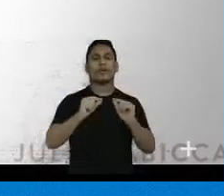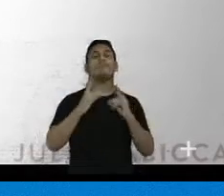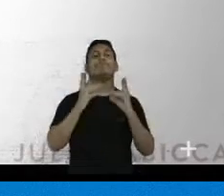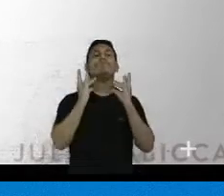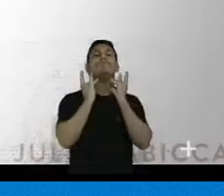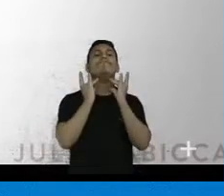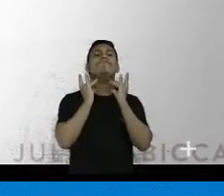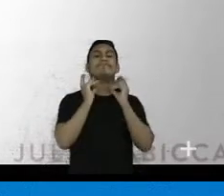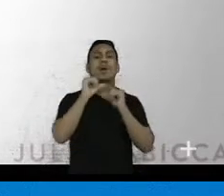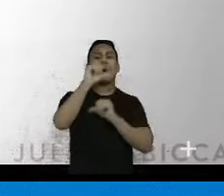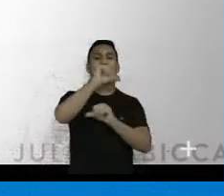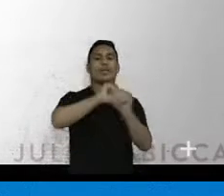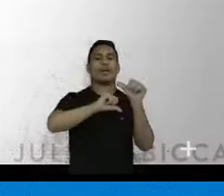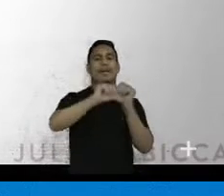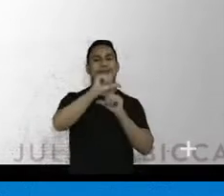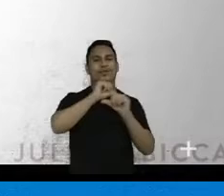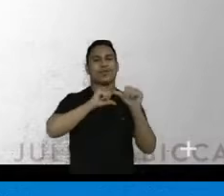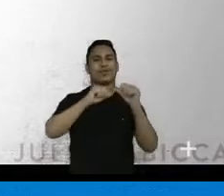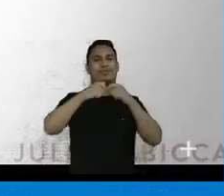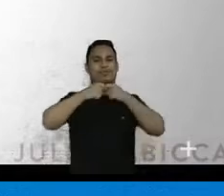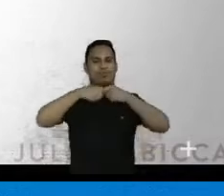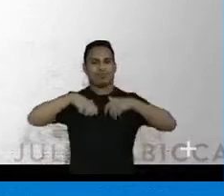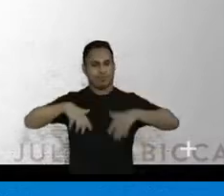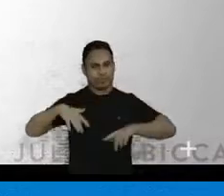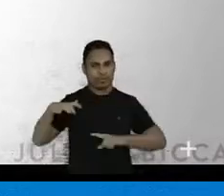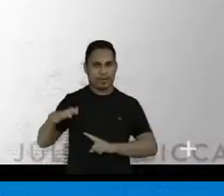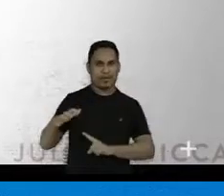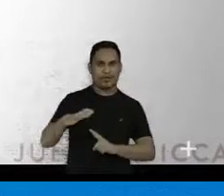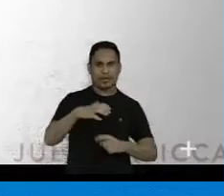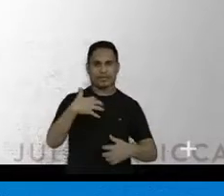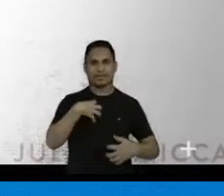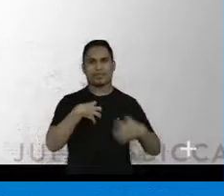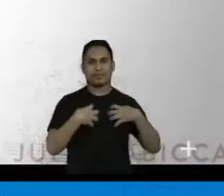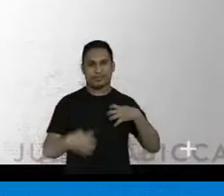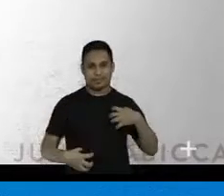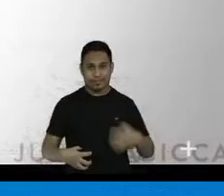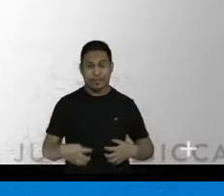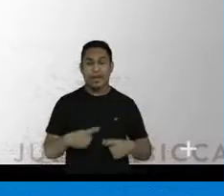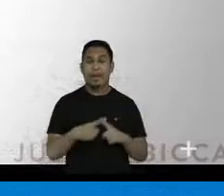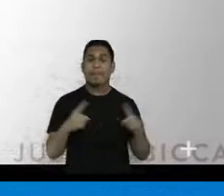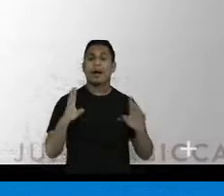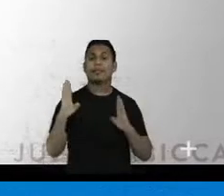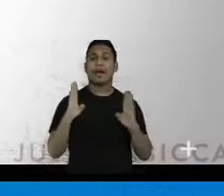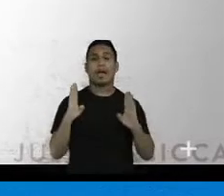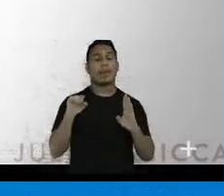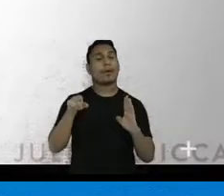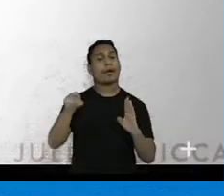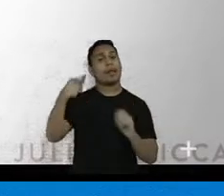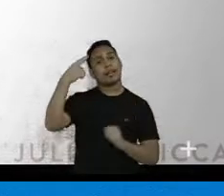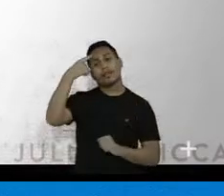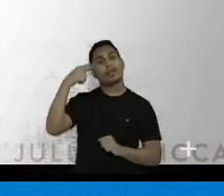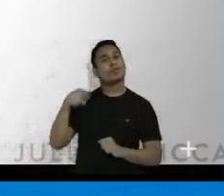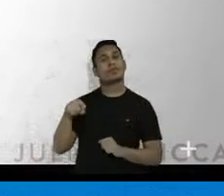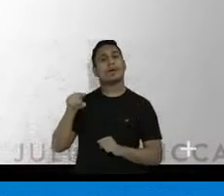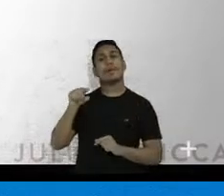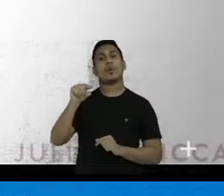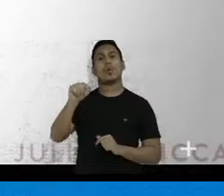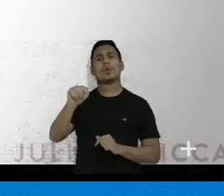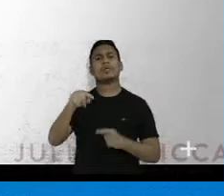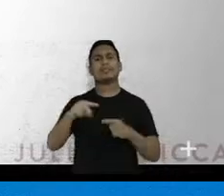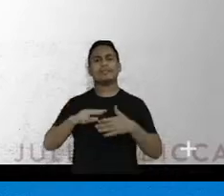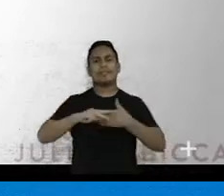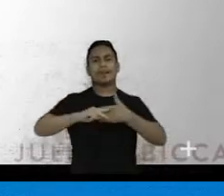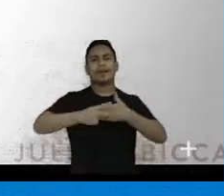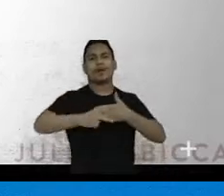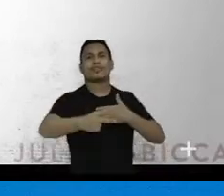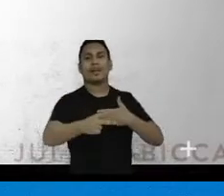da doença de Hashimoto. Mas nessa época ele não sabia o porquê, ele não sabia o que causava a doença. Ele só descreveu um